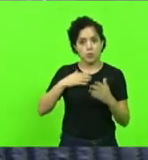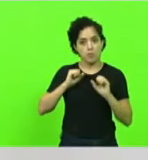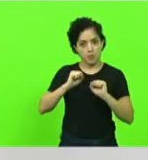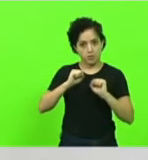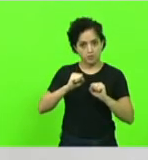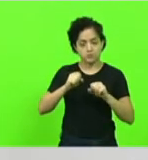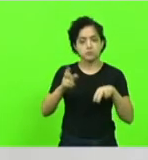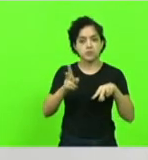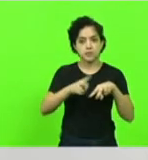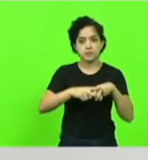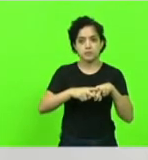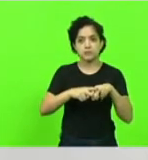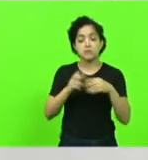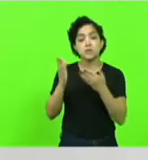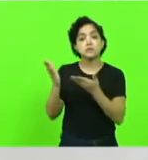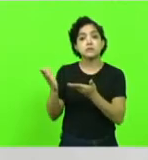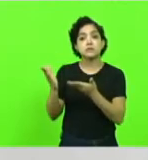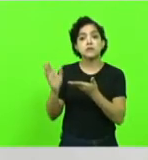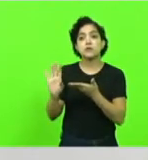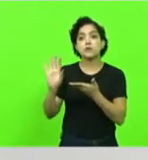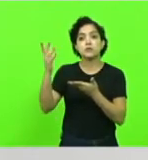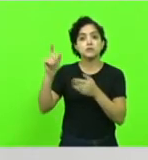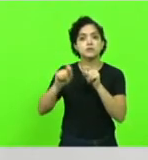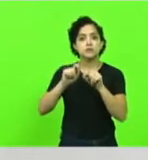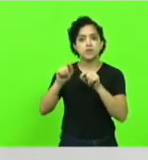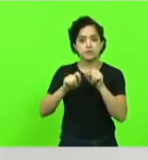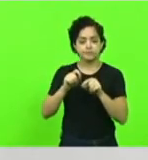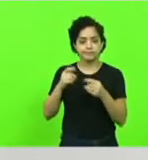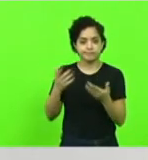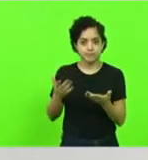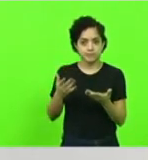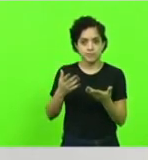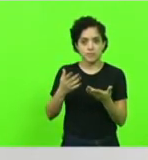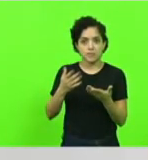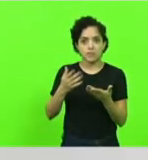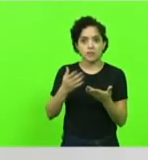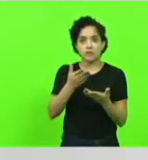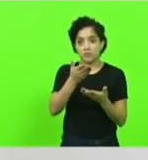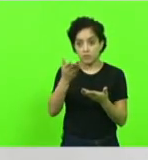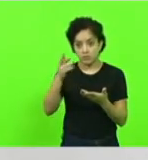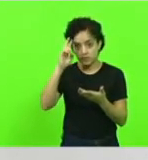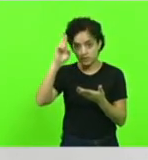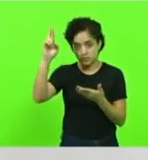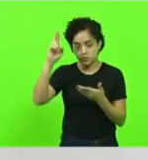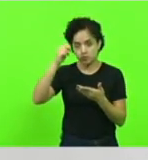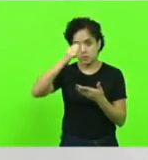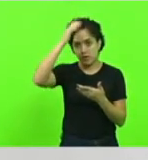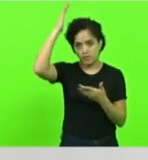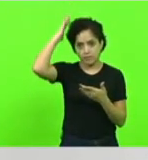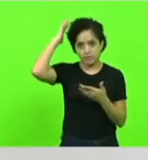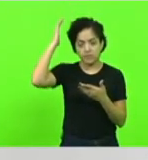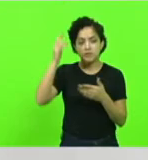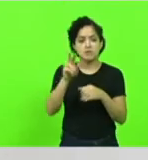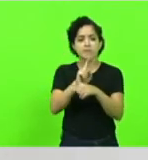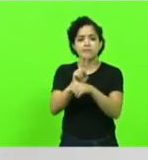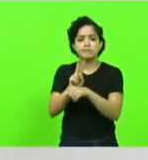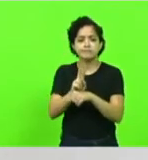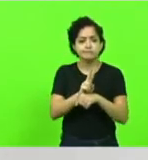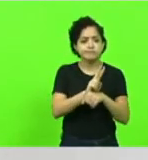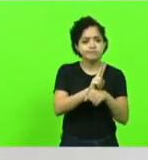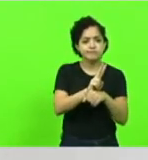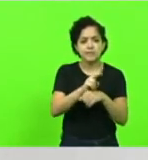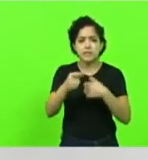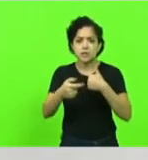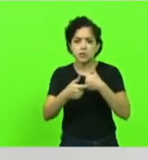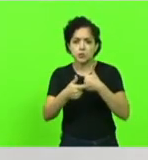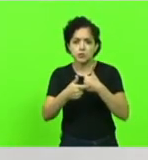esses aí? Eu quero saber, ô comandante do bombeiro, ao invés de você ficar perseguindo os praças que dão